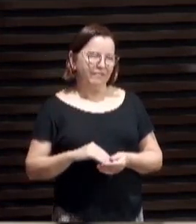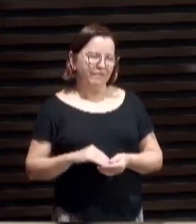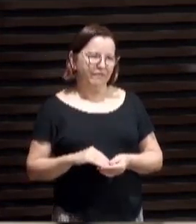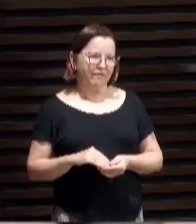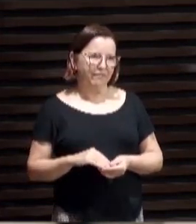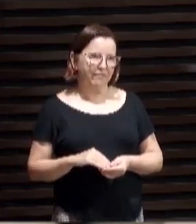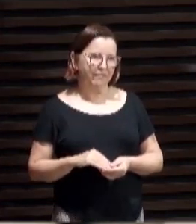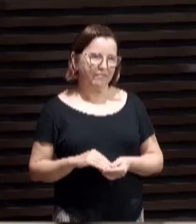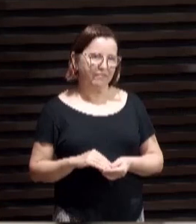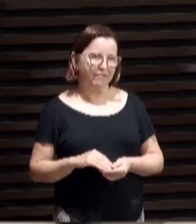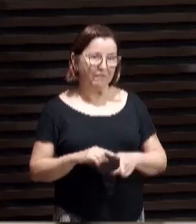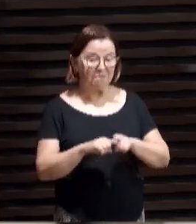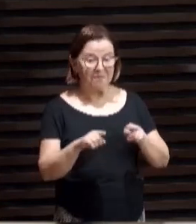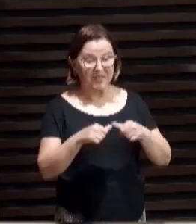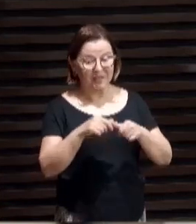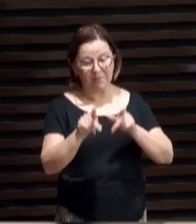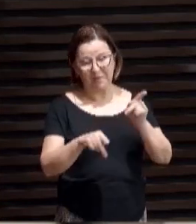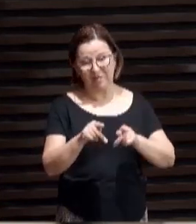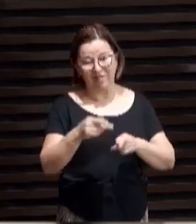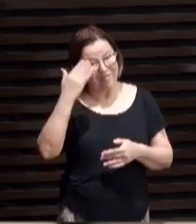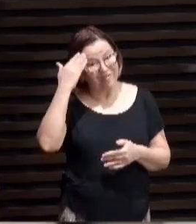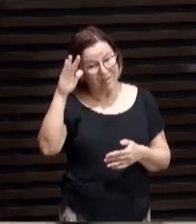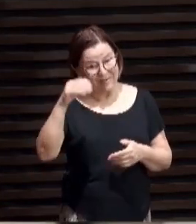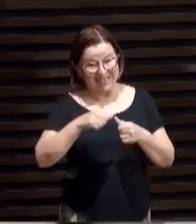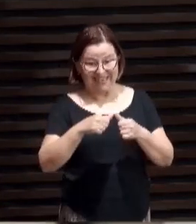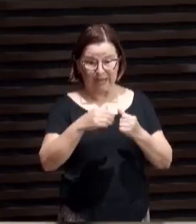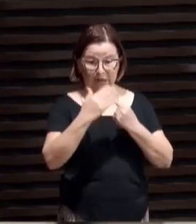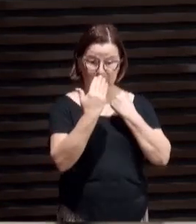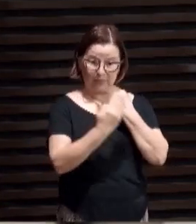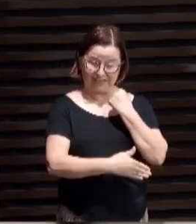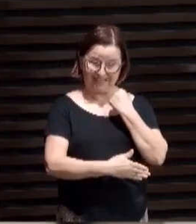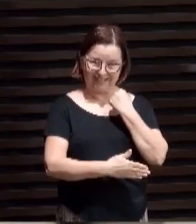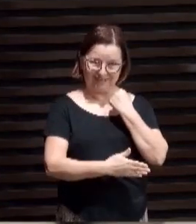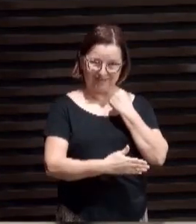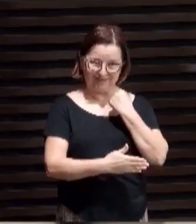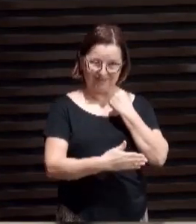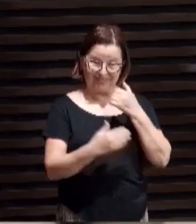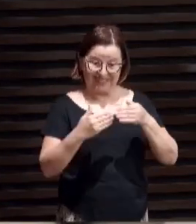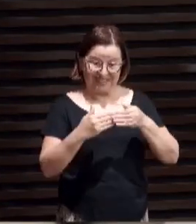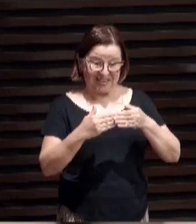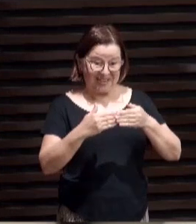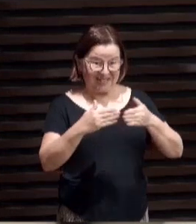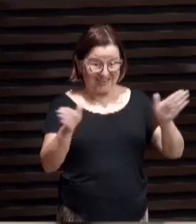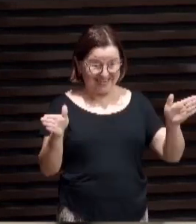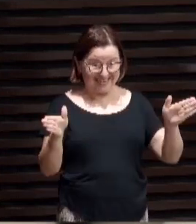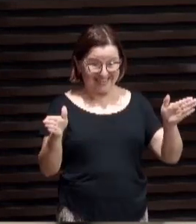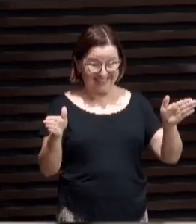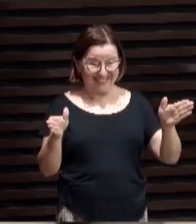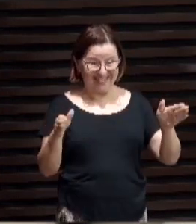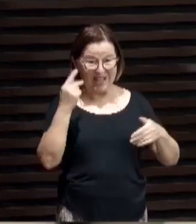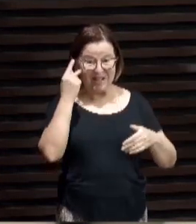Mas eles não sabiam que essa condenação injusta estava abrindo as portas da justificação